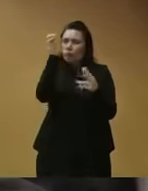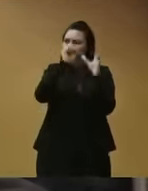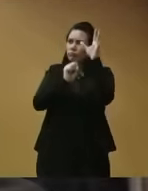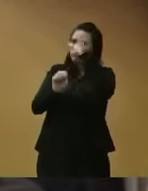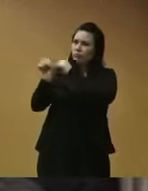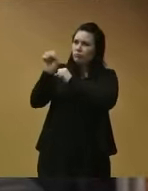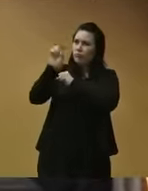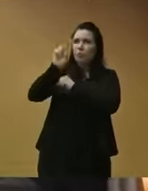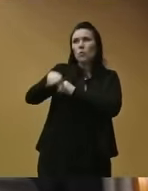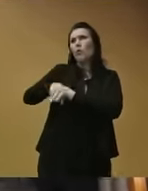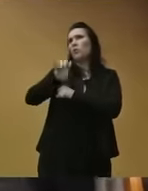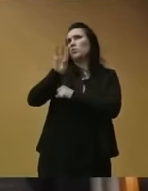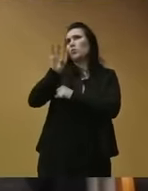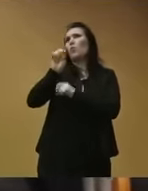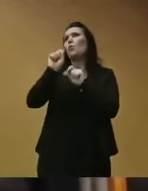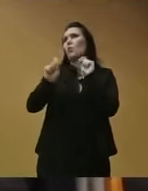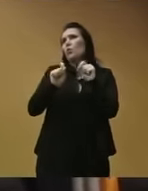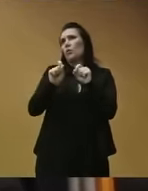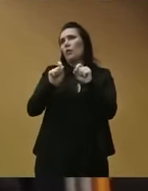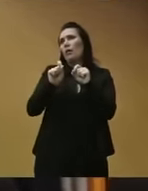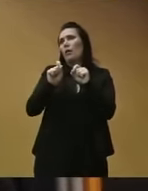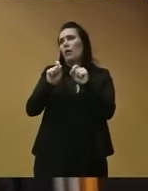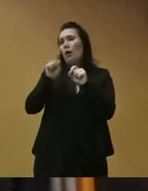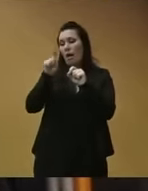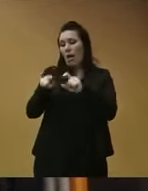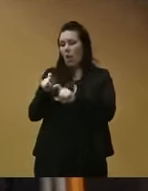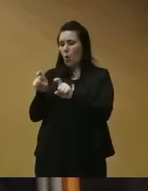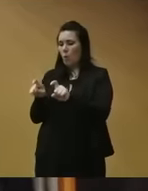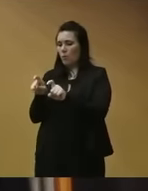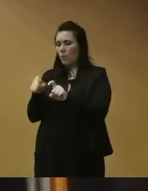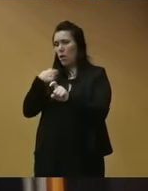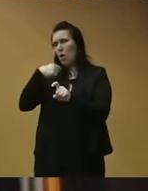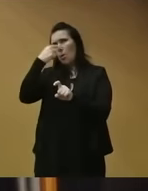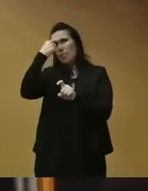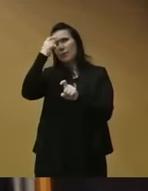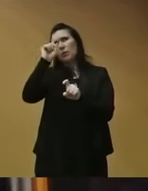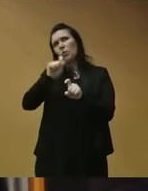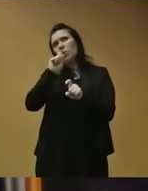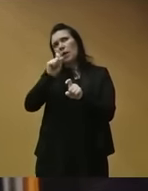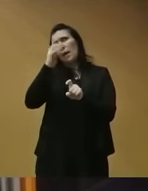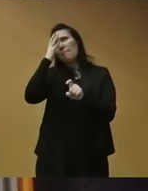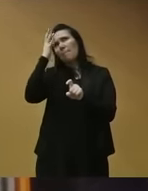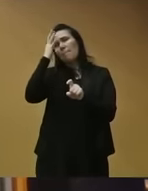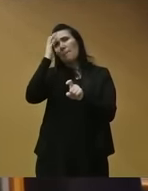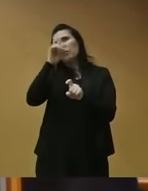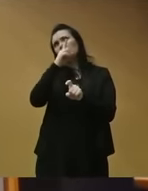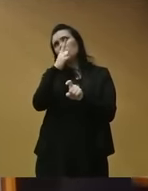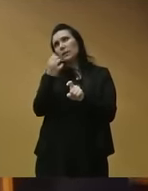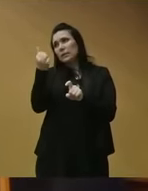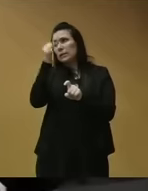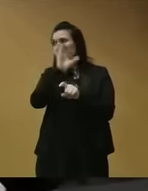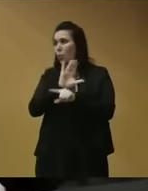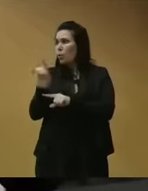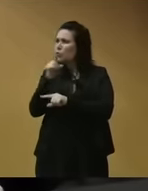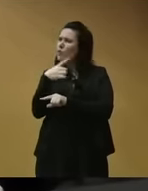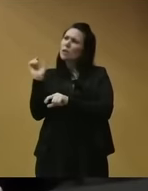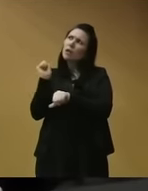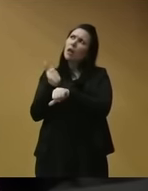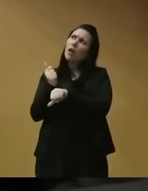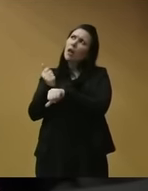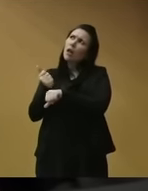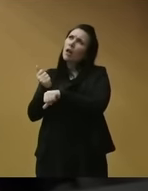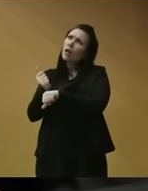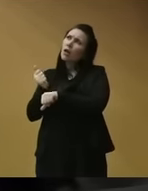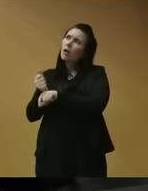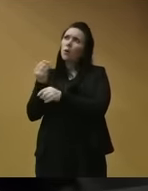Pensei nos 16 cursos que estão aqui e imaginei muitas maneiras de vocês serem substituídos. E isso